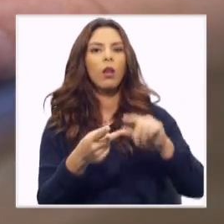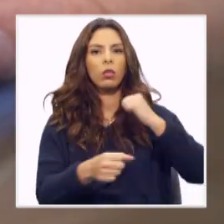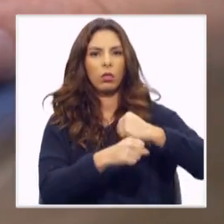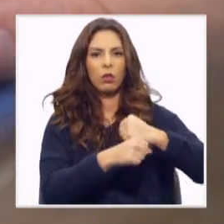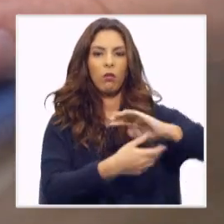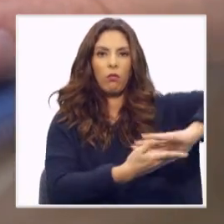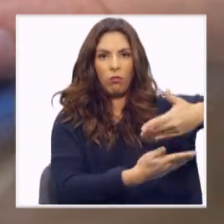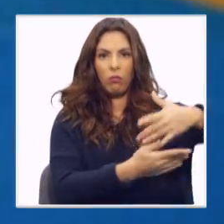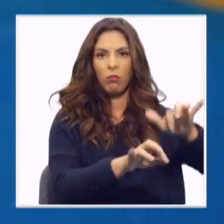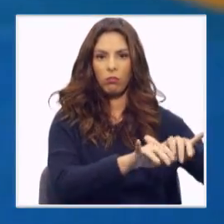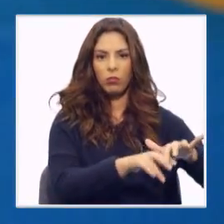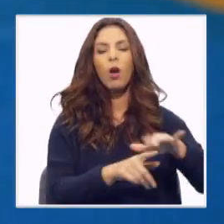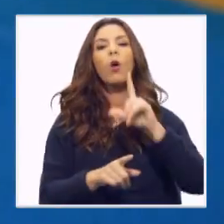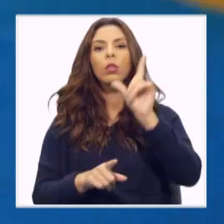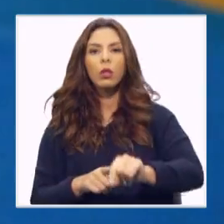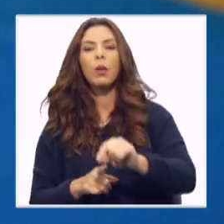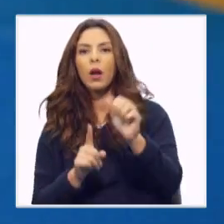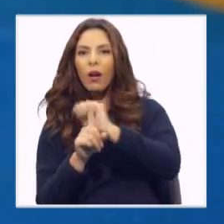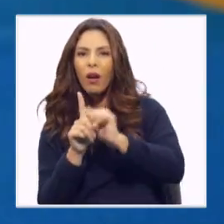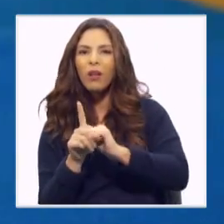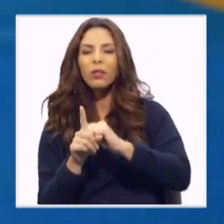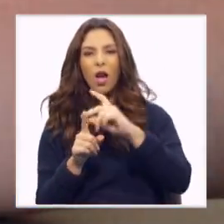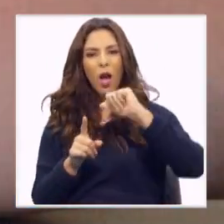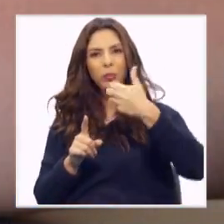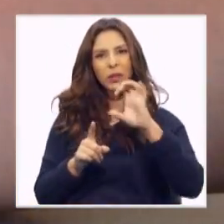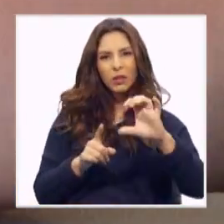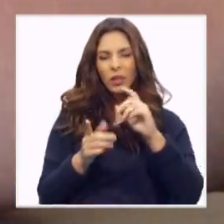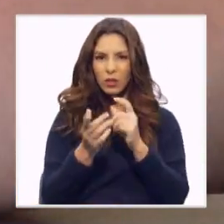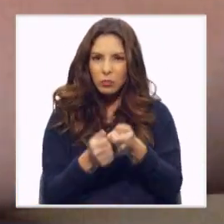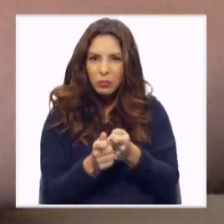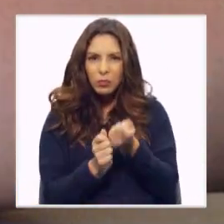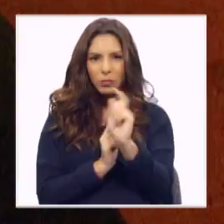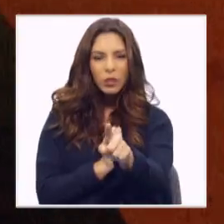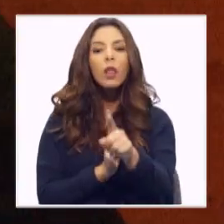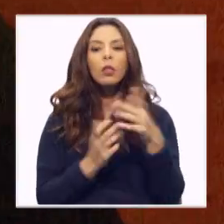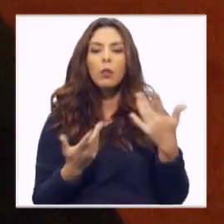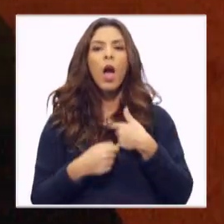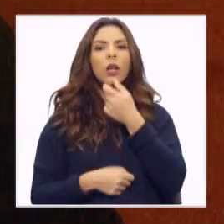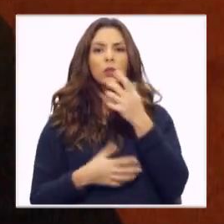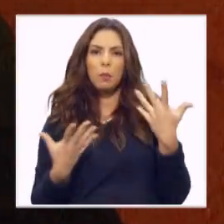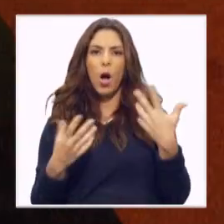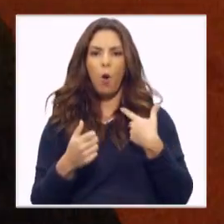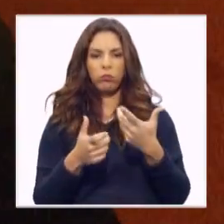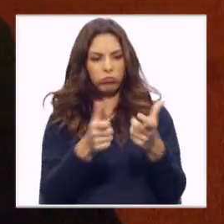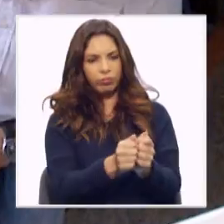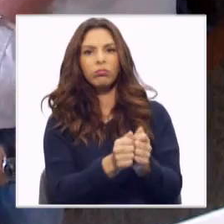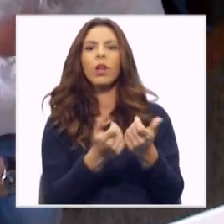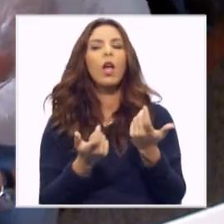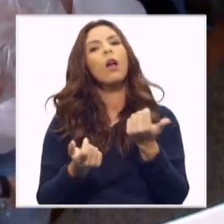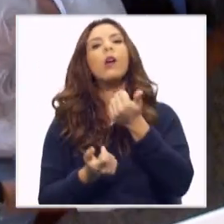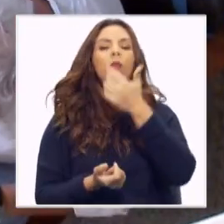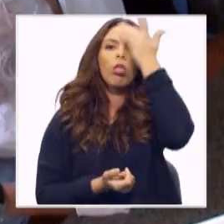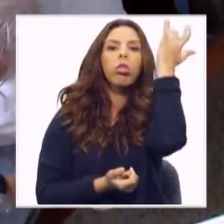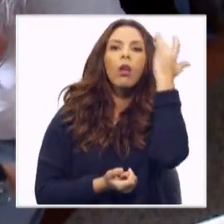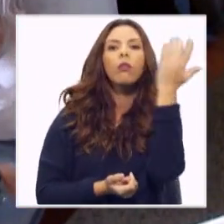no trabalho, a partir do computador, no corretor ortográfico ou no assistente pessoal e, quando quisermos, nas nossas mãos. O alcance é cada vez